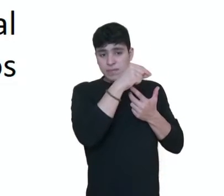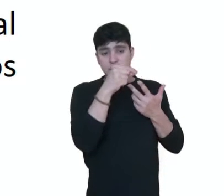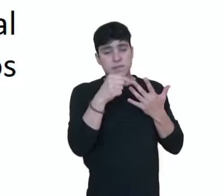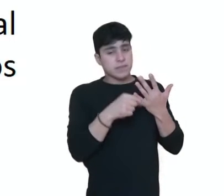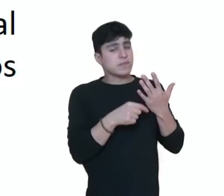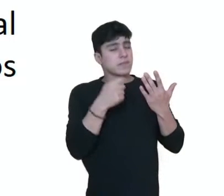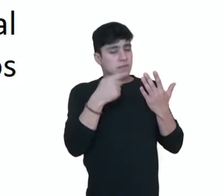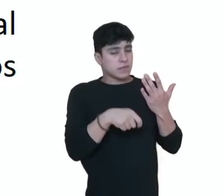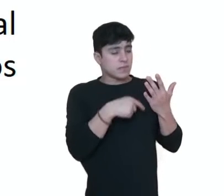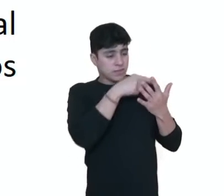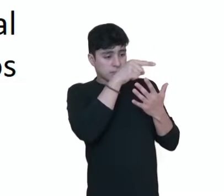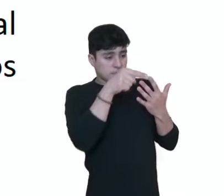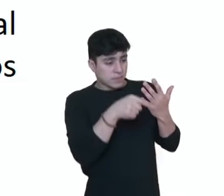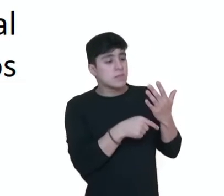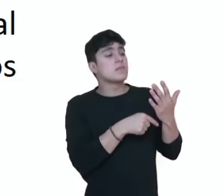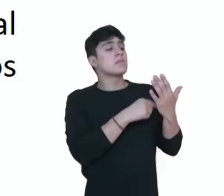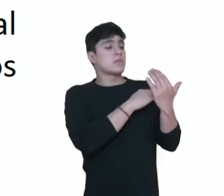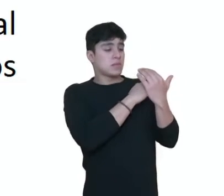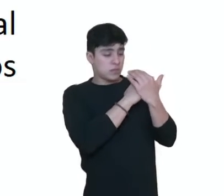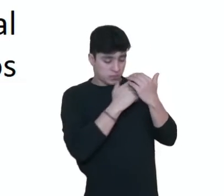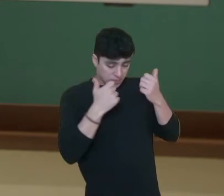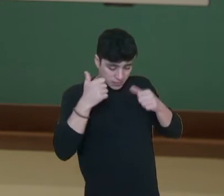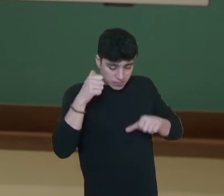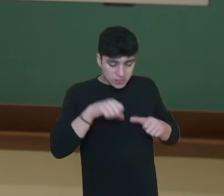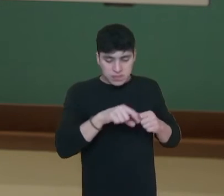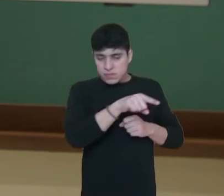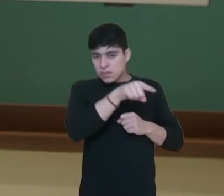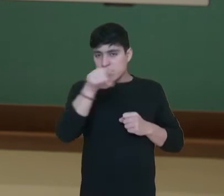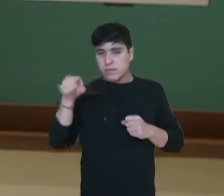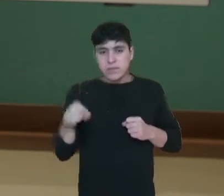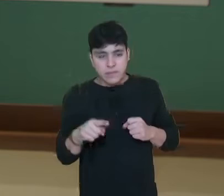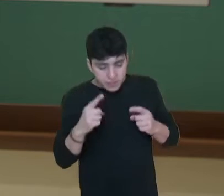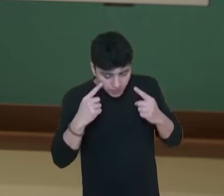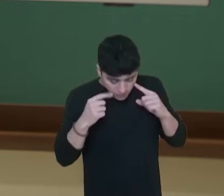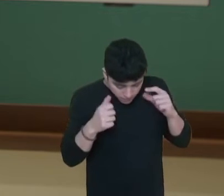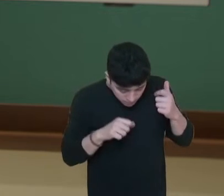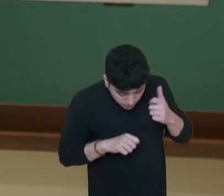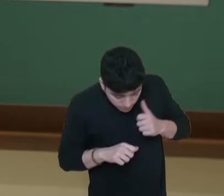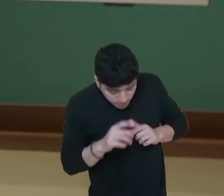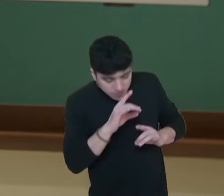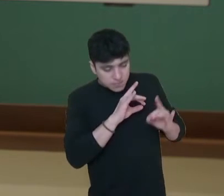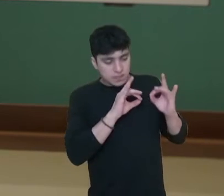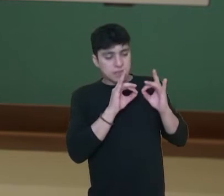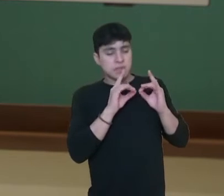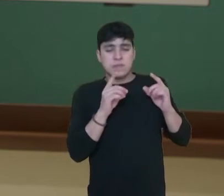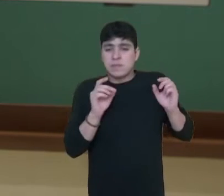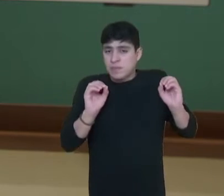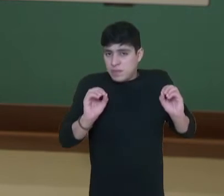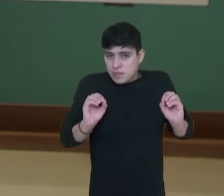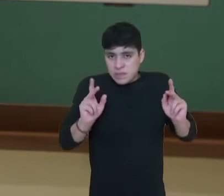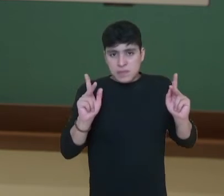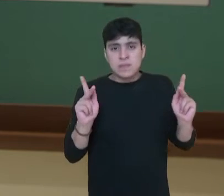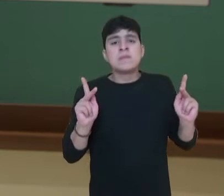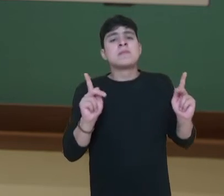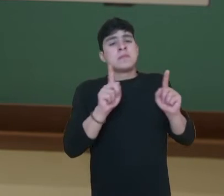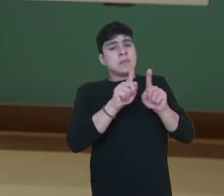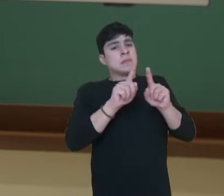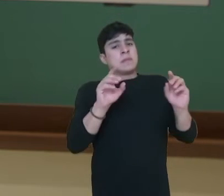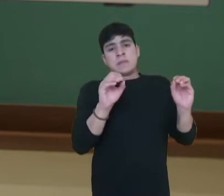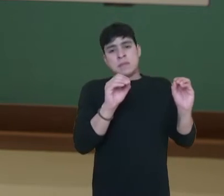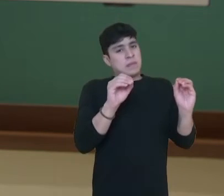ser levados em consideração. Então, vocês já fizeram essa autoavaliação específica agora, sem ter esses